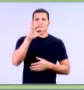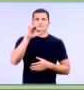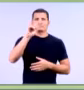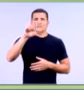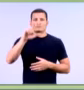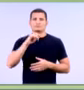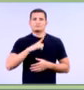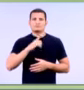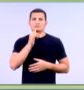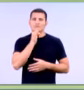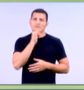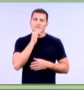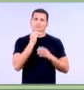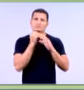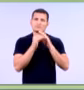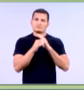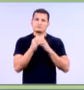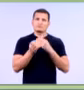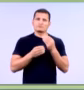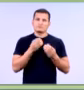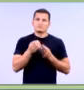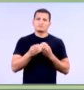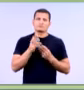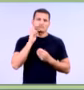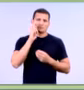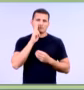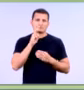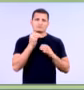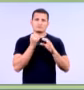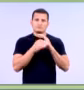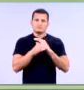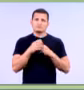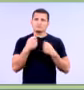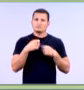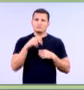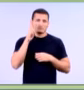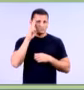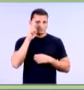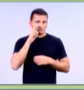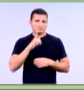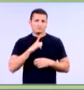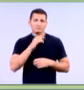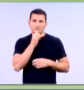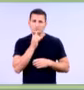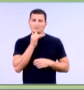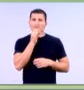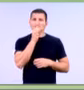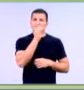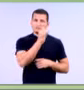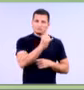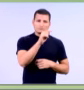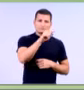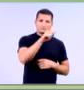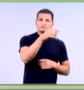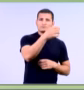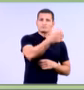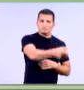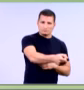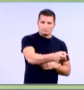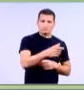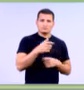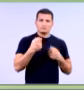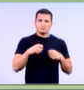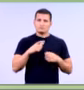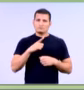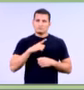mensagem? Lembrando que você tem que ter sempre o emissor, o receptor, tem que ter uma data, um assunto,